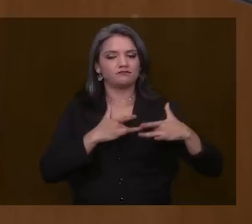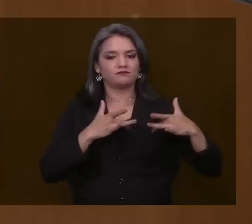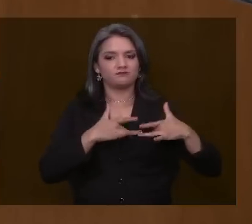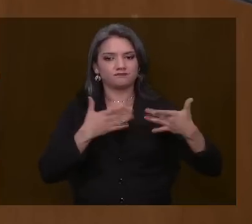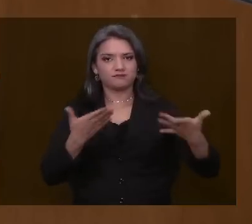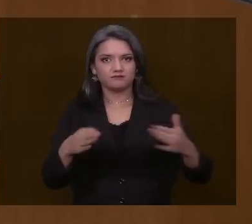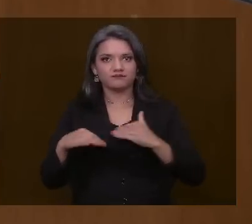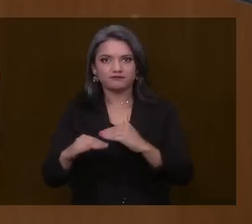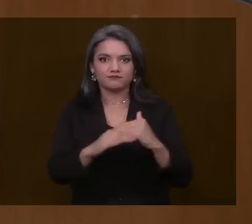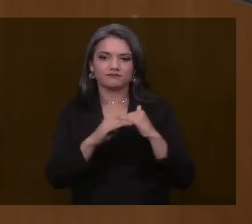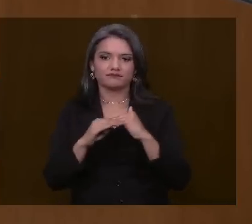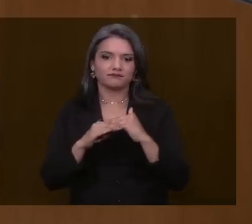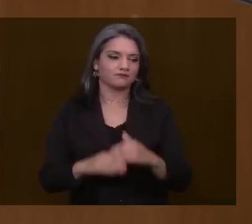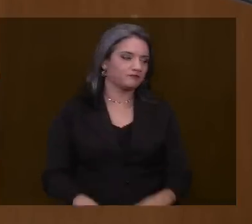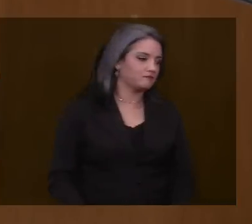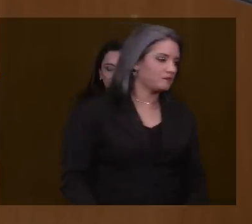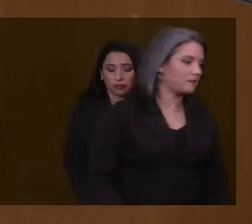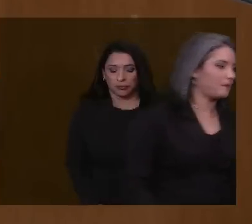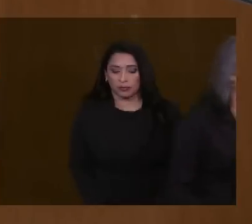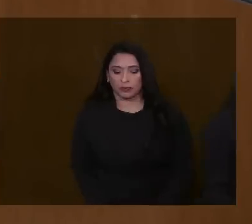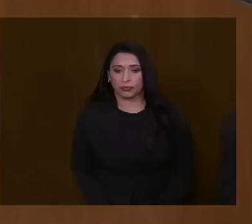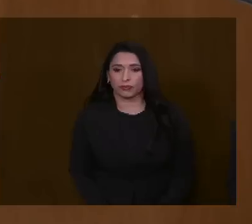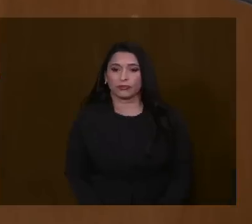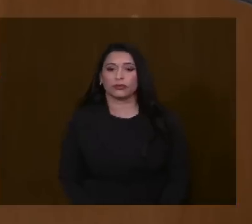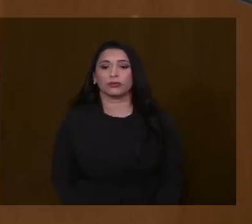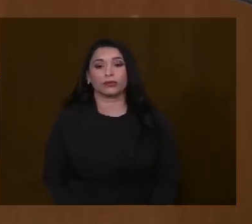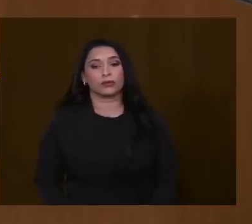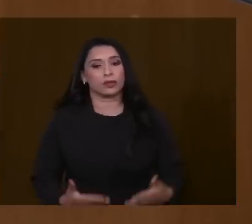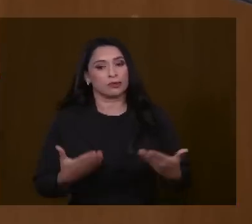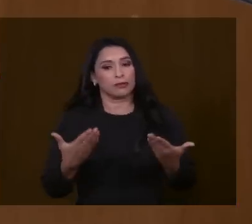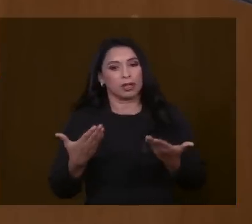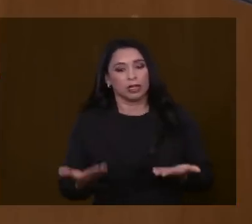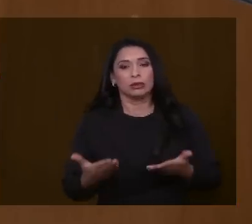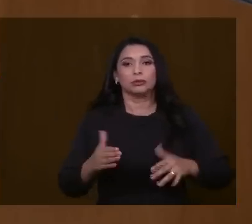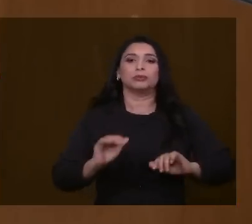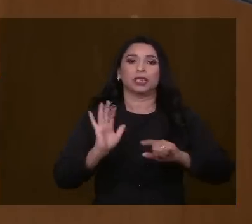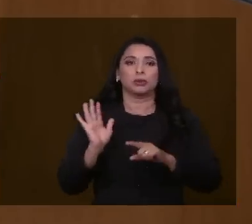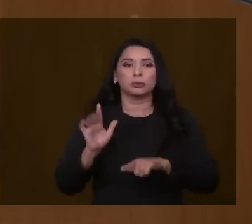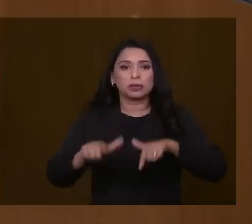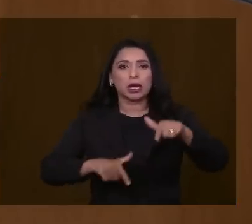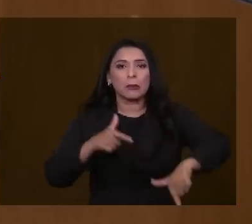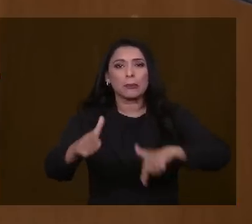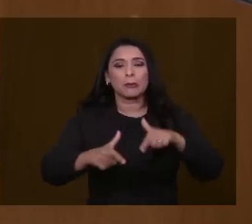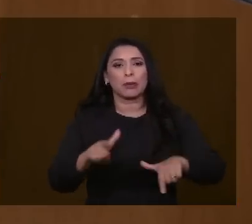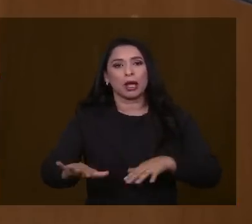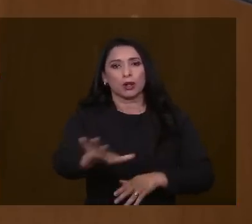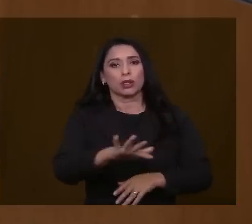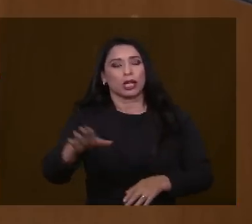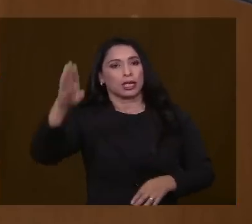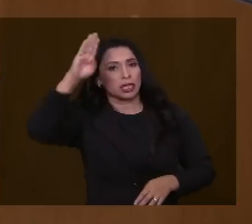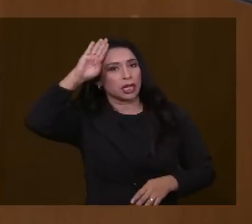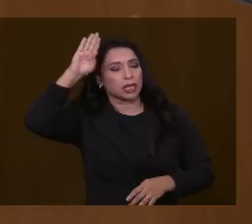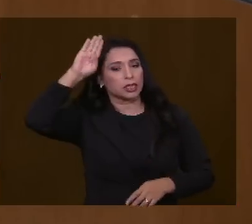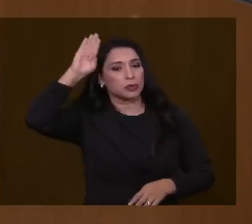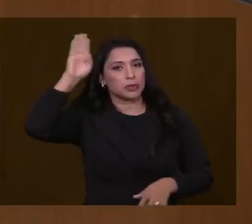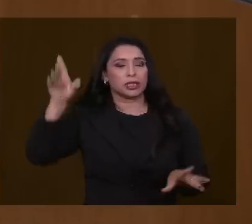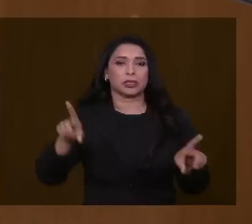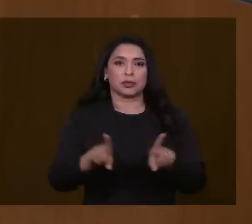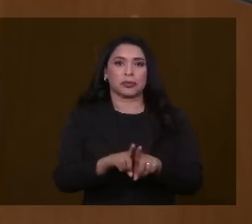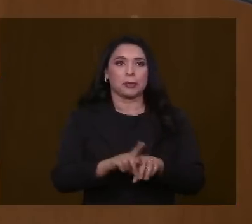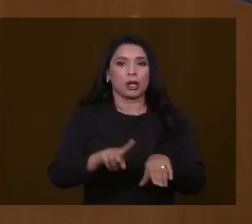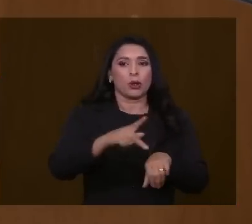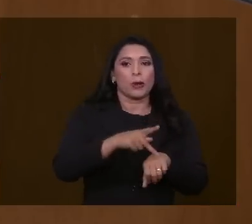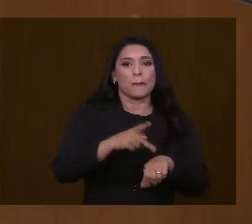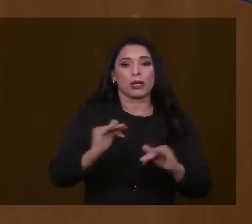e igualitária. Sua contribuição acadêmica também foi crucial para a criação do programa de pós-graduação